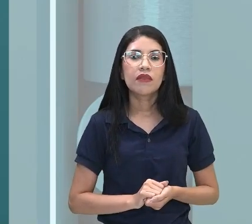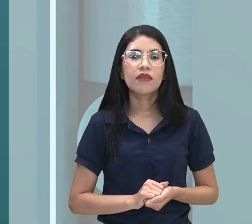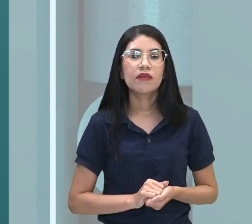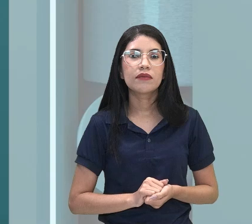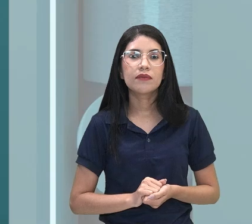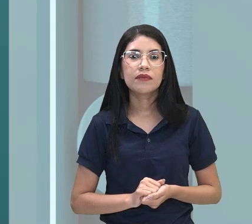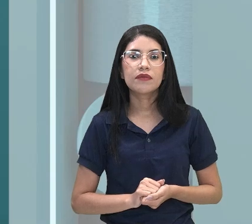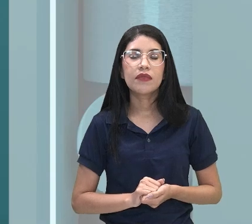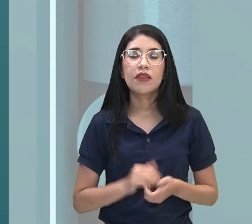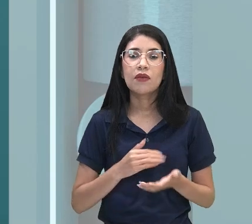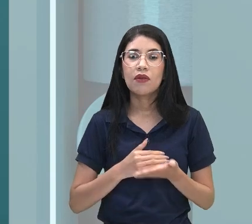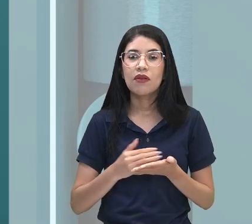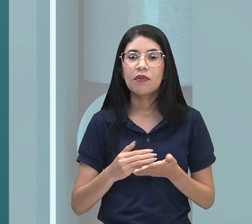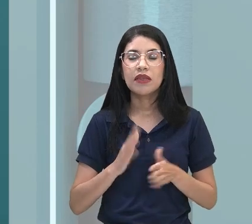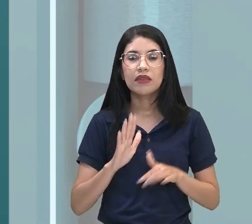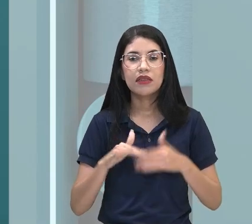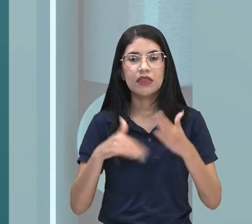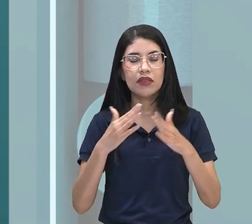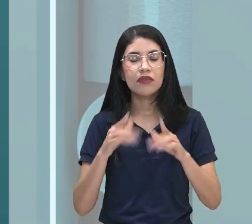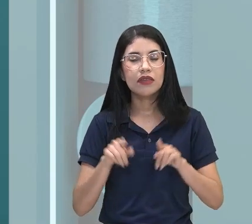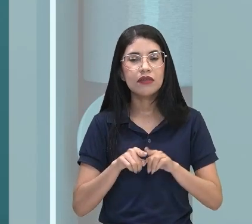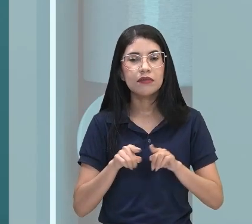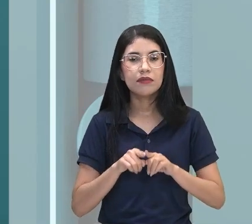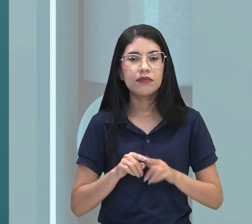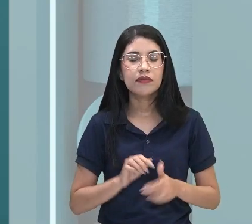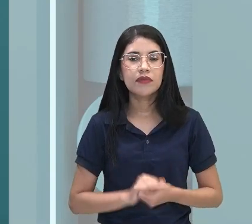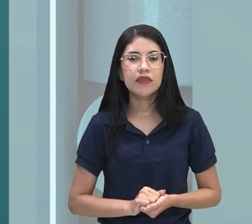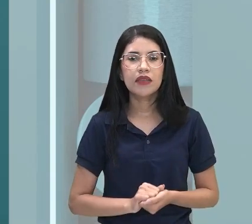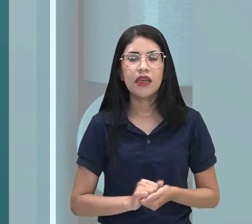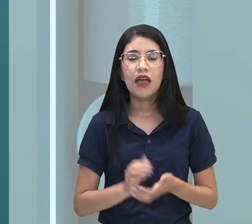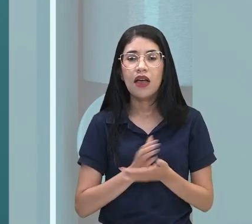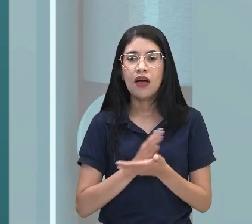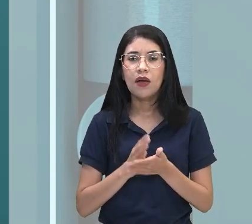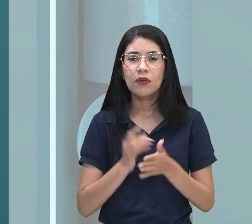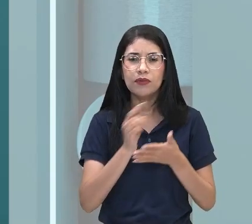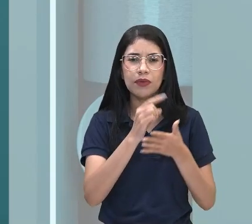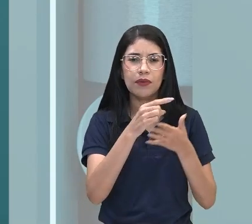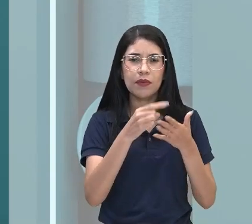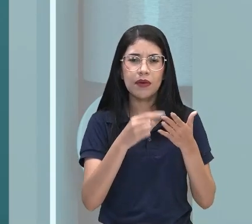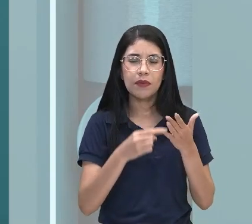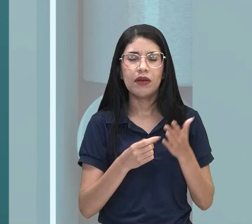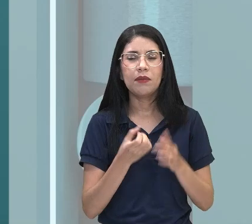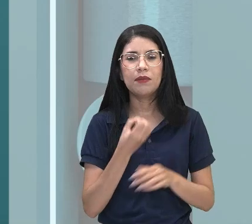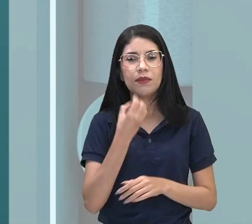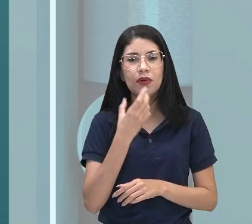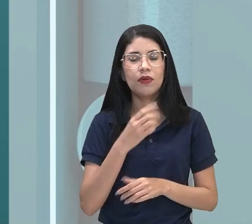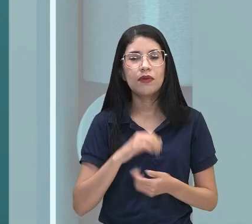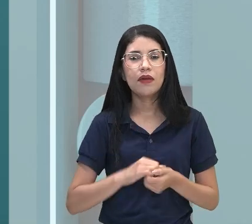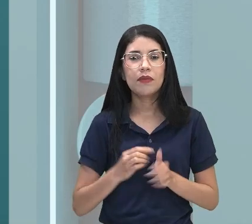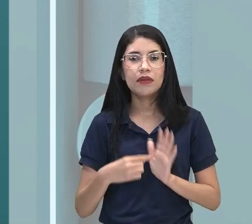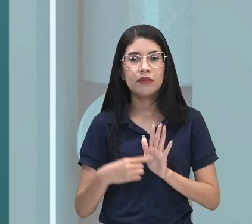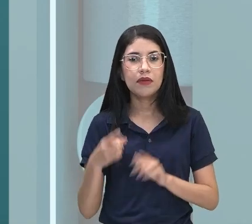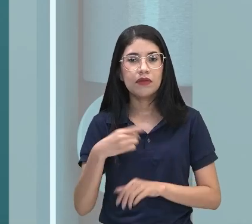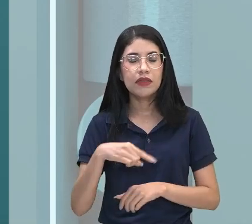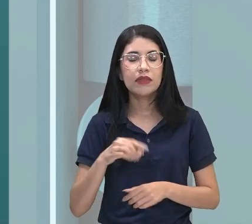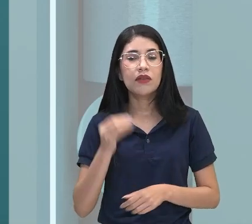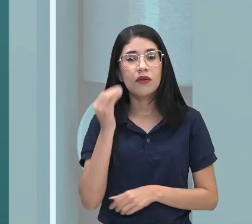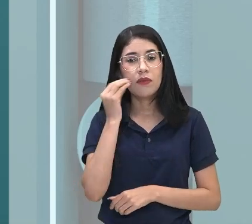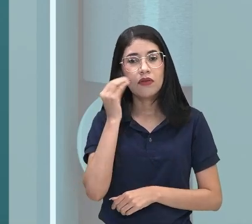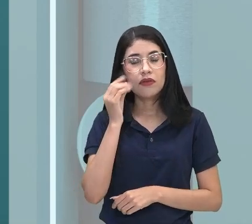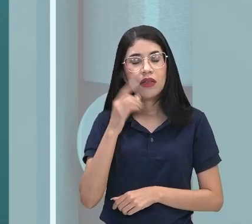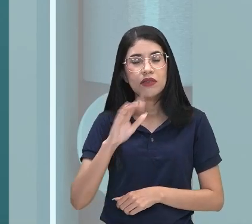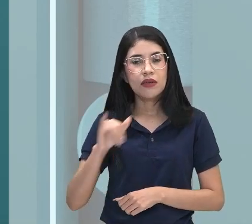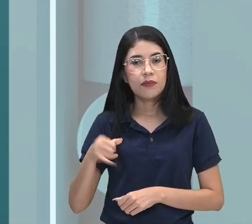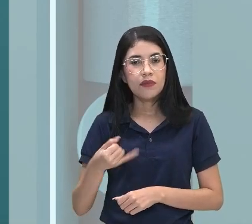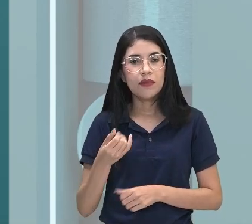a desenvolver aí essa disciplina. Esses são só alguns dos benefícios que eu cito para vocês, mas eu aproveito a oportunidade para convidar vocês